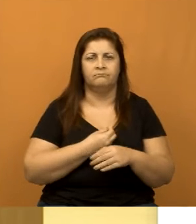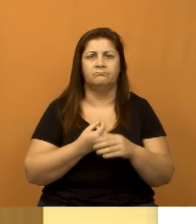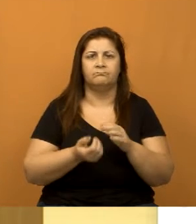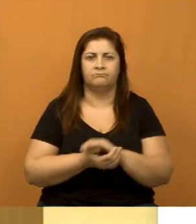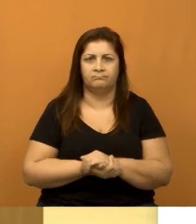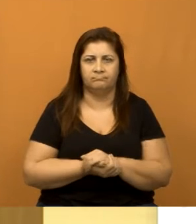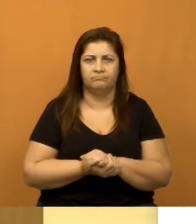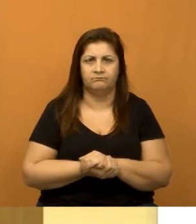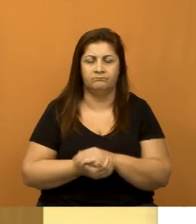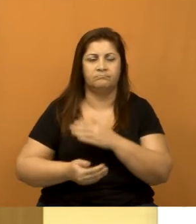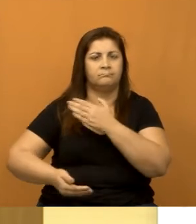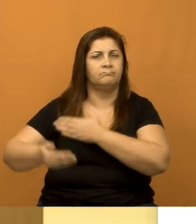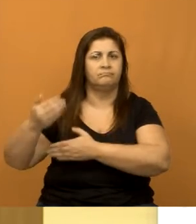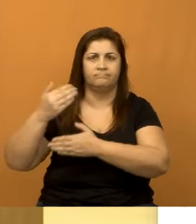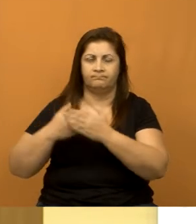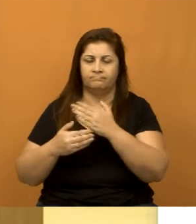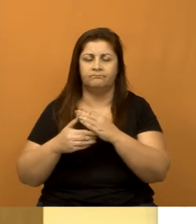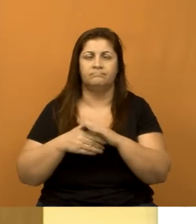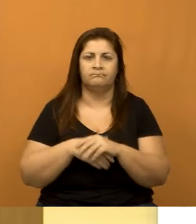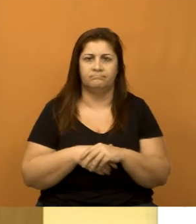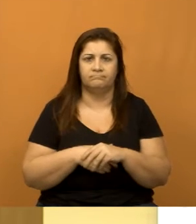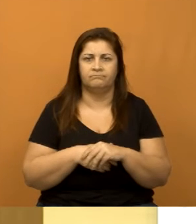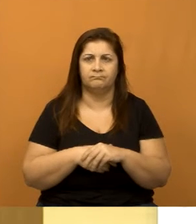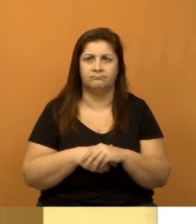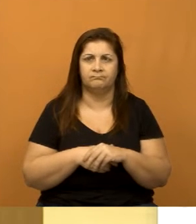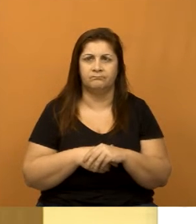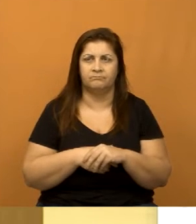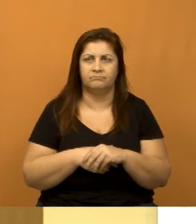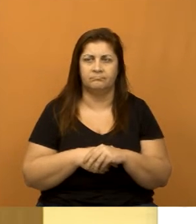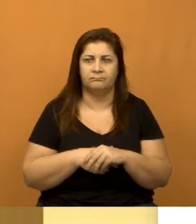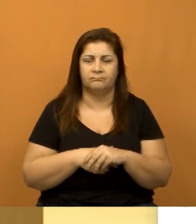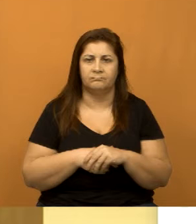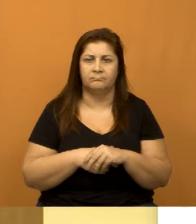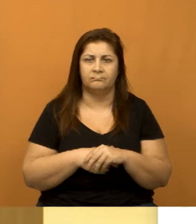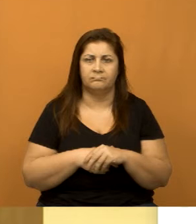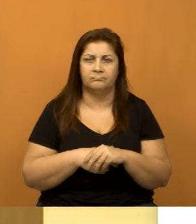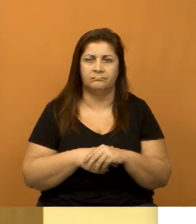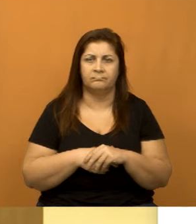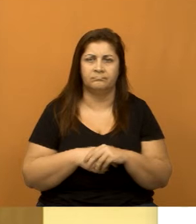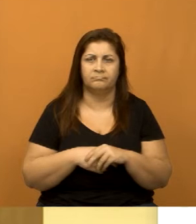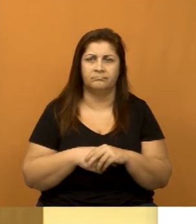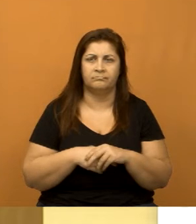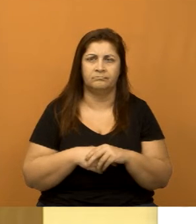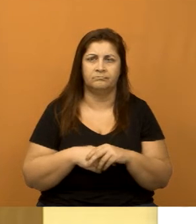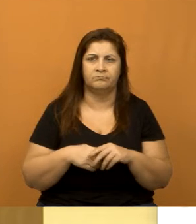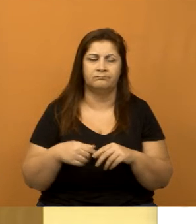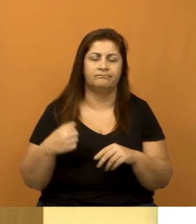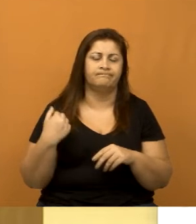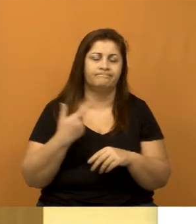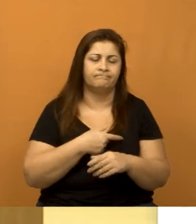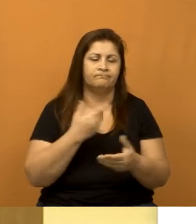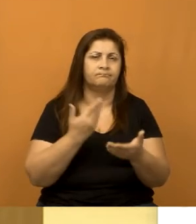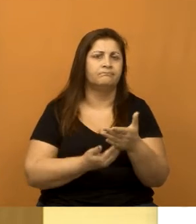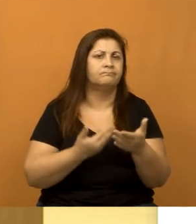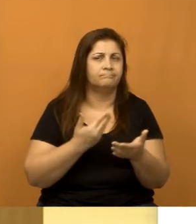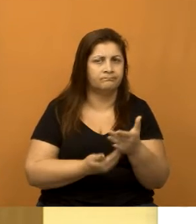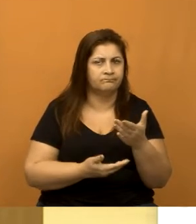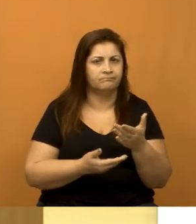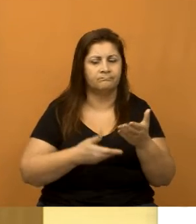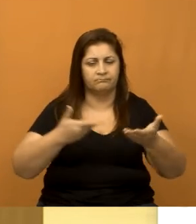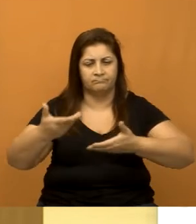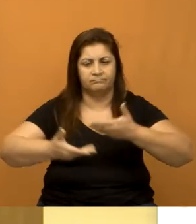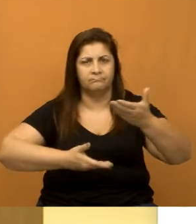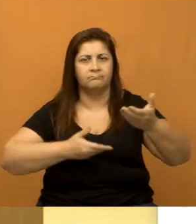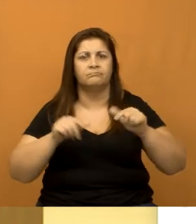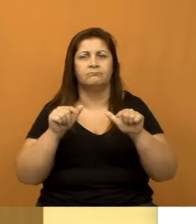um retrocesso enorme, vereadora Márcia. Nós estamos precarizando as relações de trabalho, nós estamos